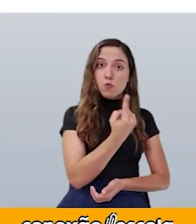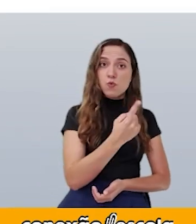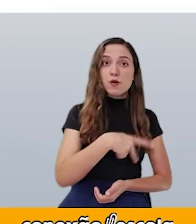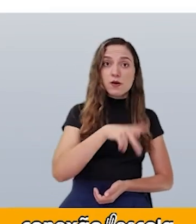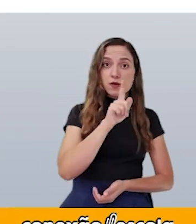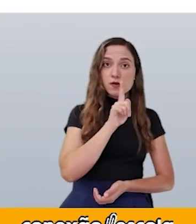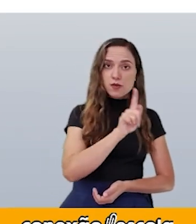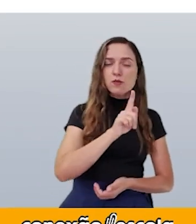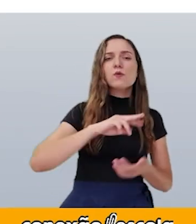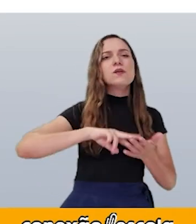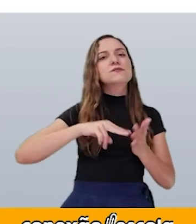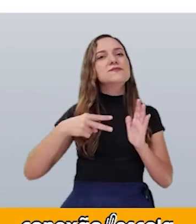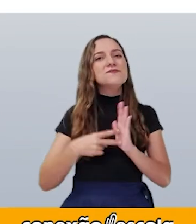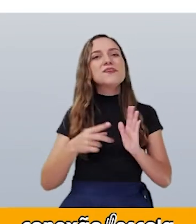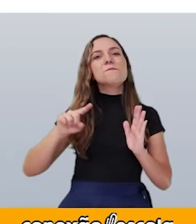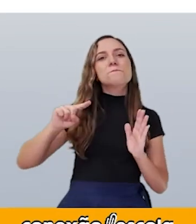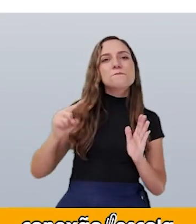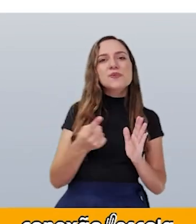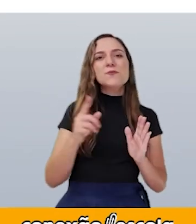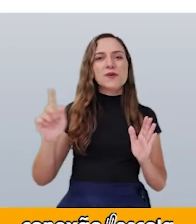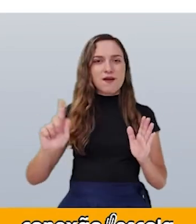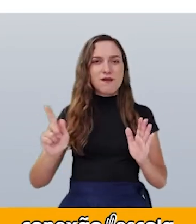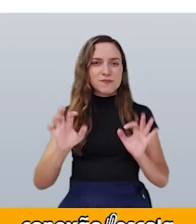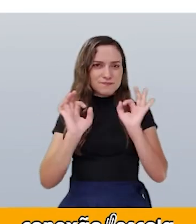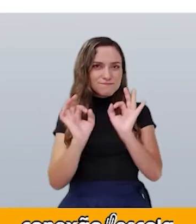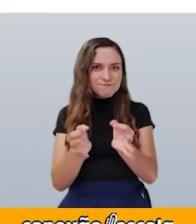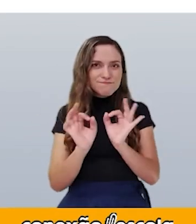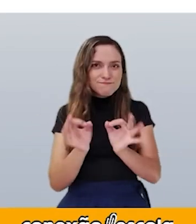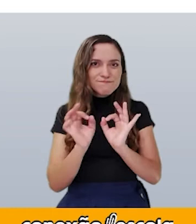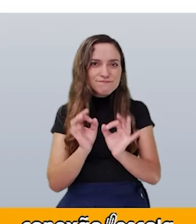o mesmo que 1.000 gramas, certo?